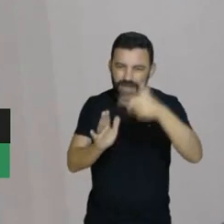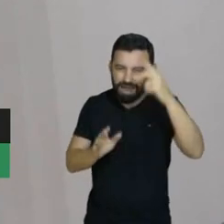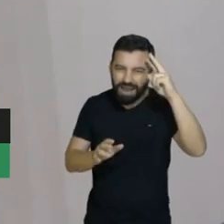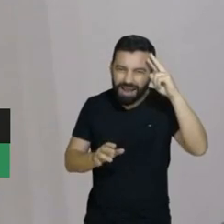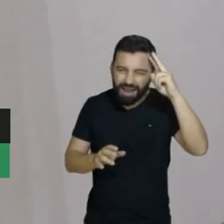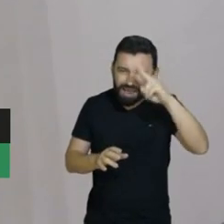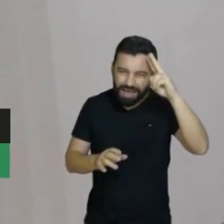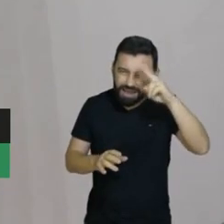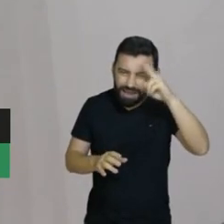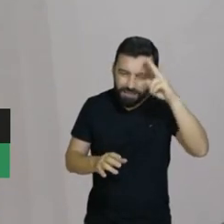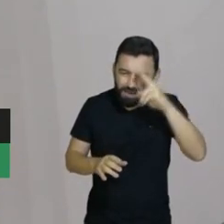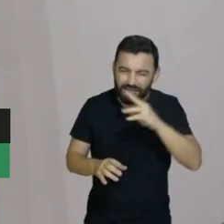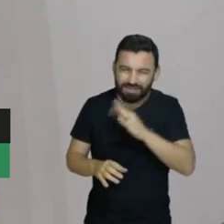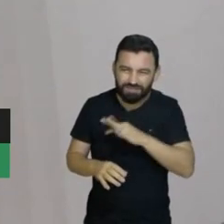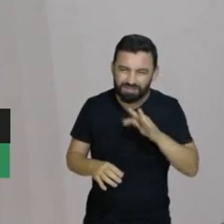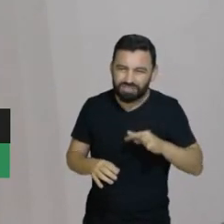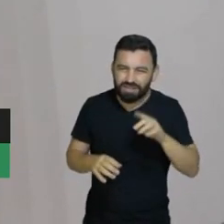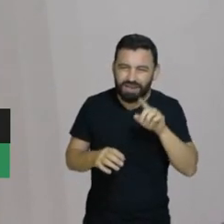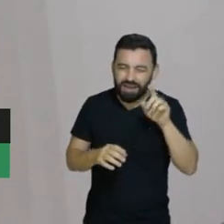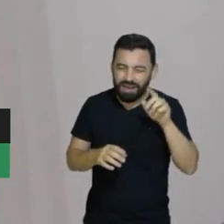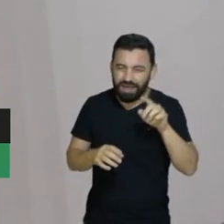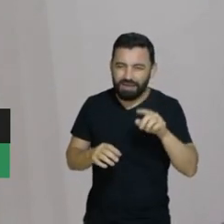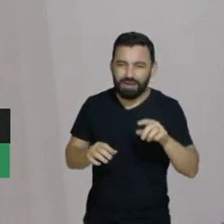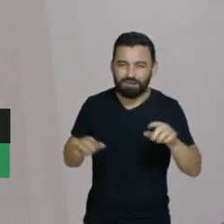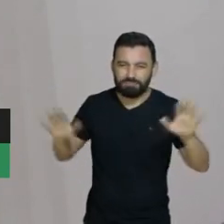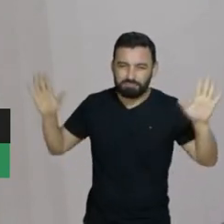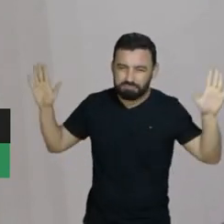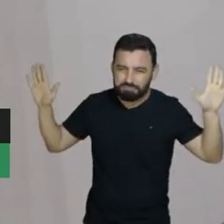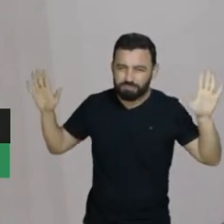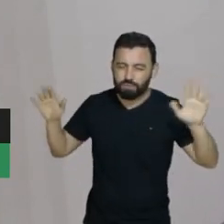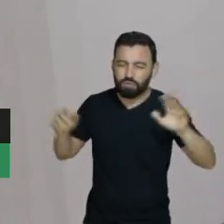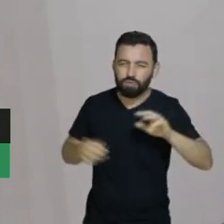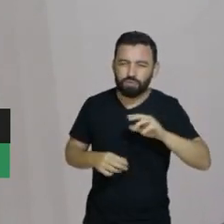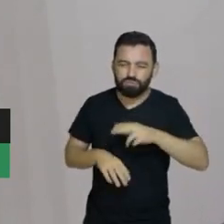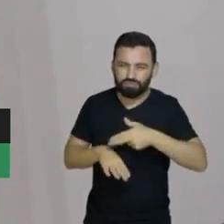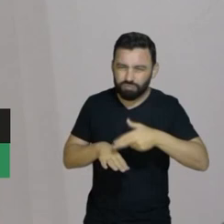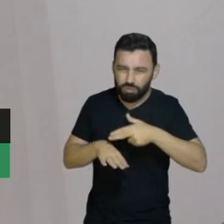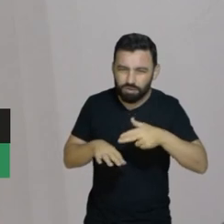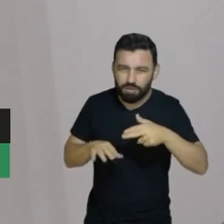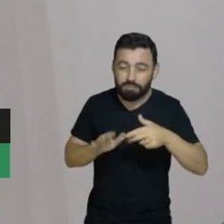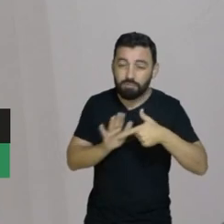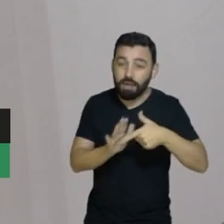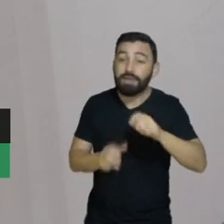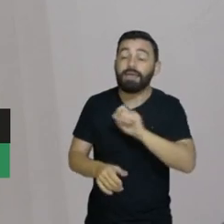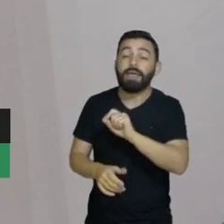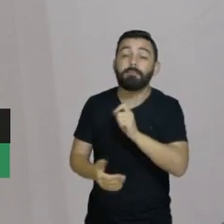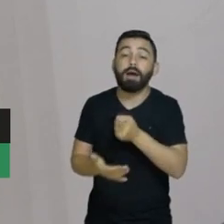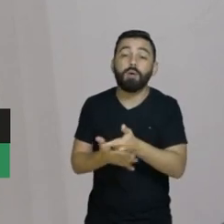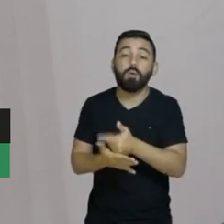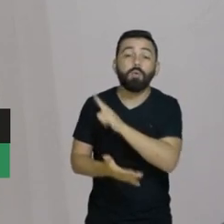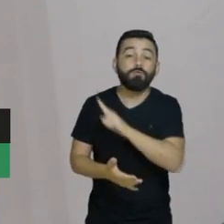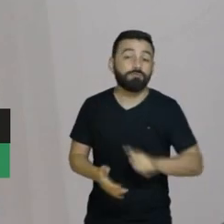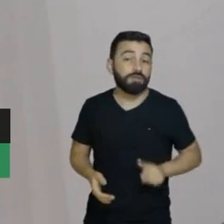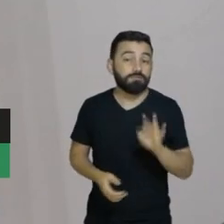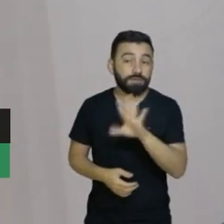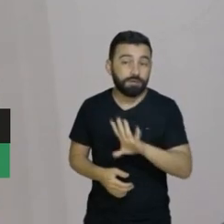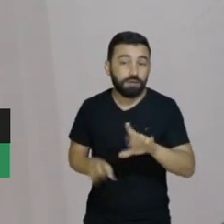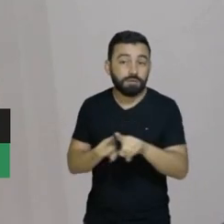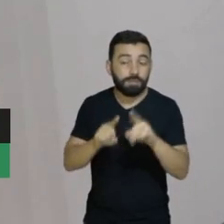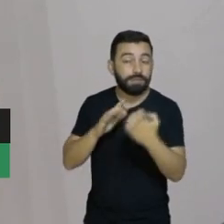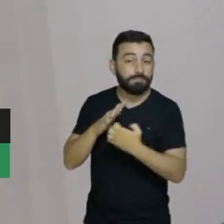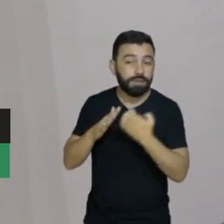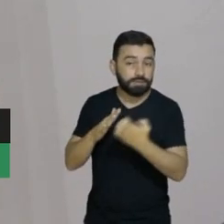nu pregado numa cruz, vilipêndio à fé cristã, que é da maioria da população, foi patrocinado pelo governo federal e por empresas